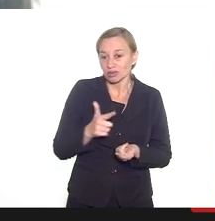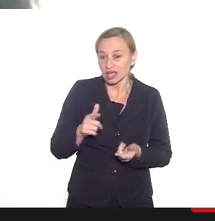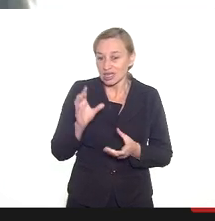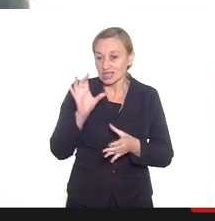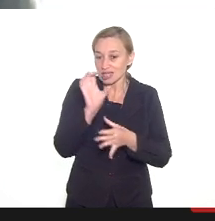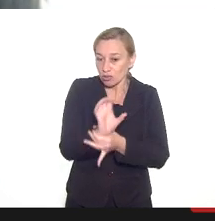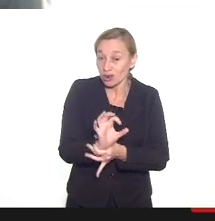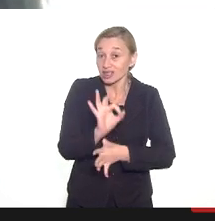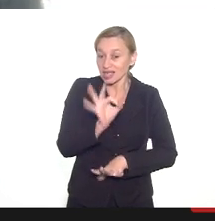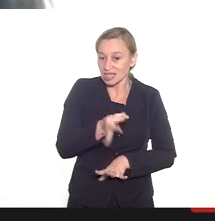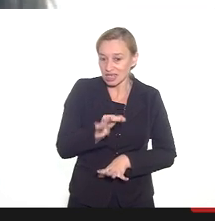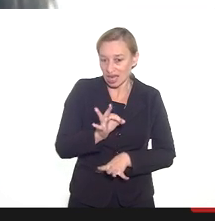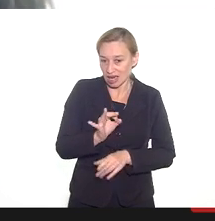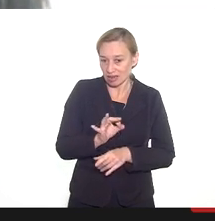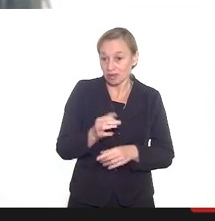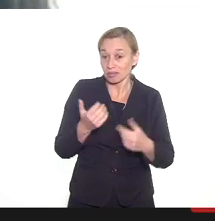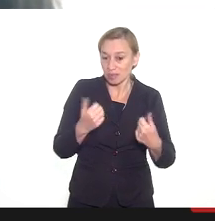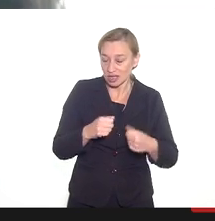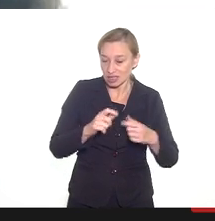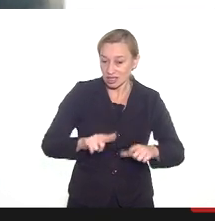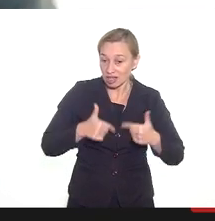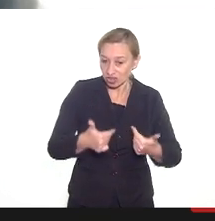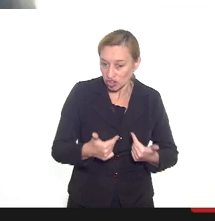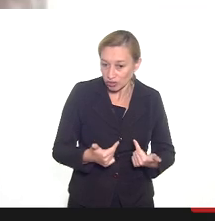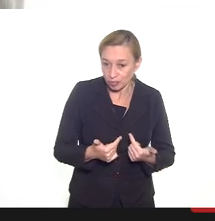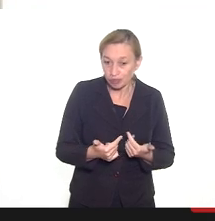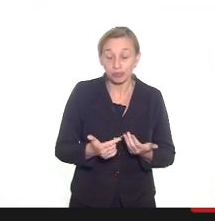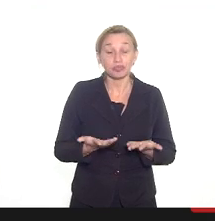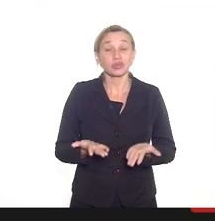conseguem romper com o ciclo da violência? E aí,